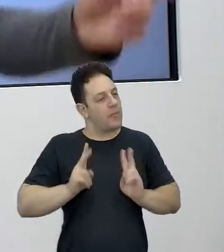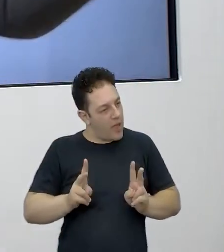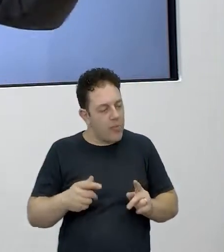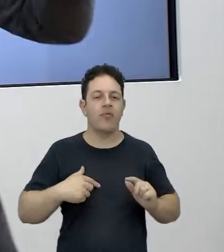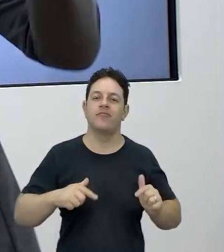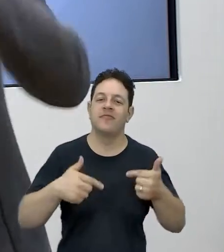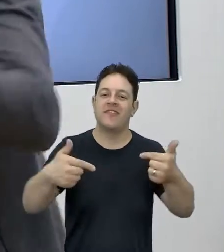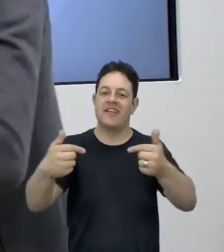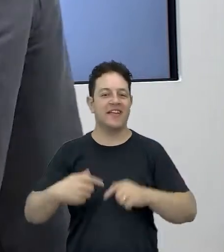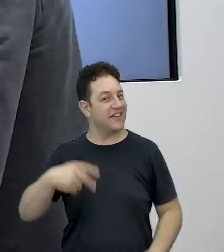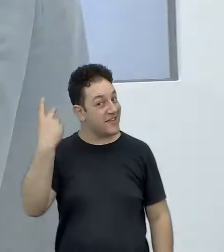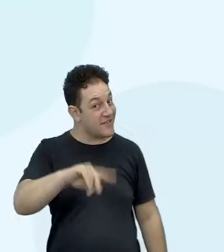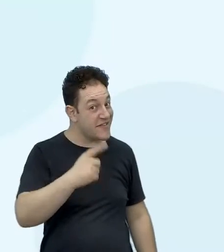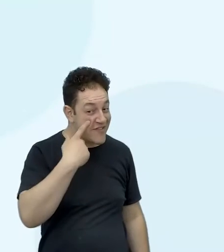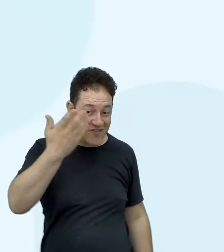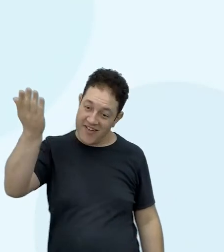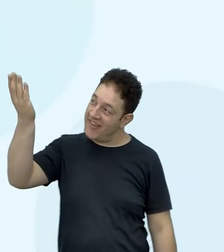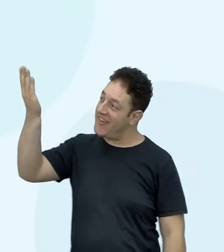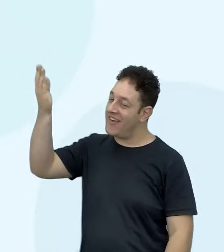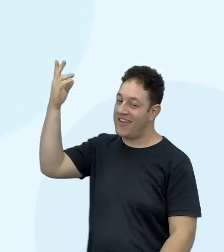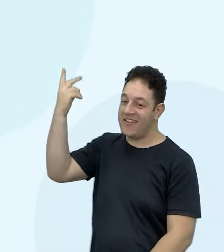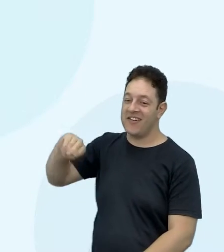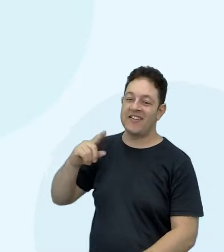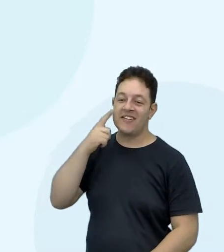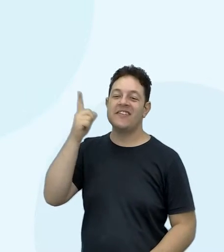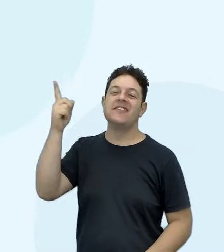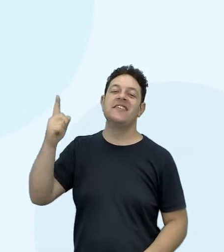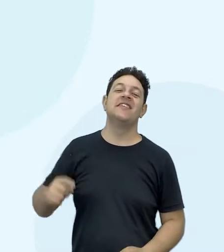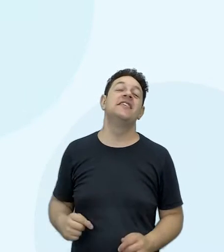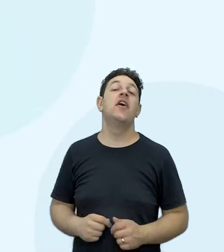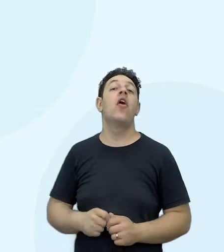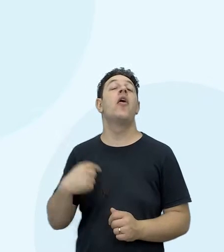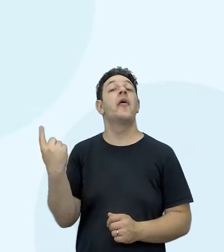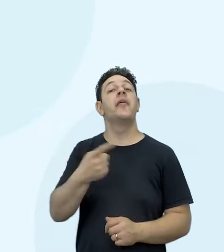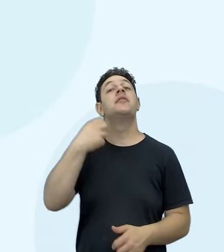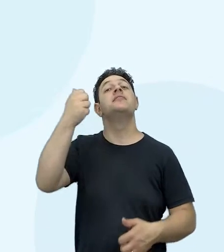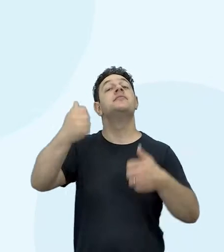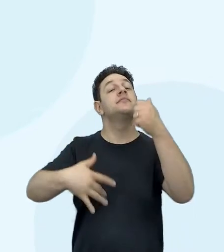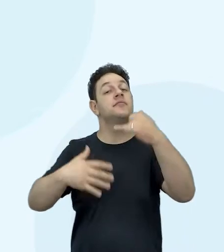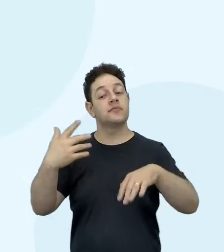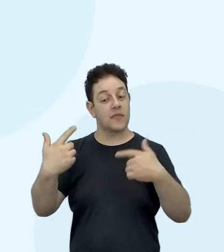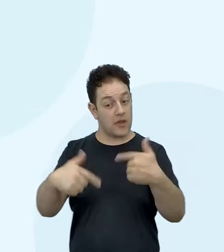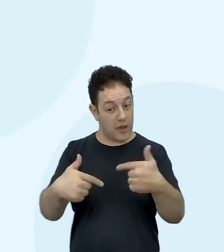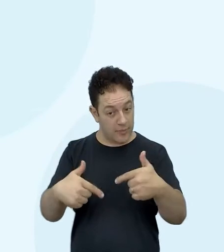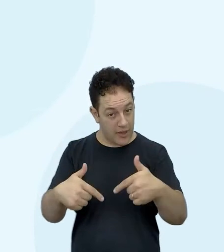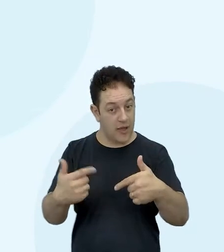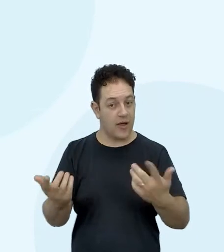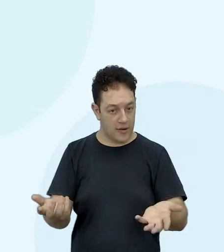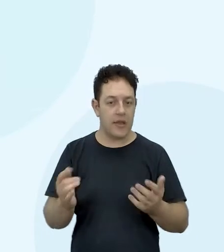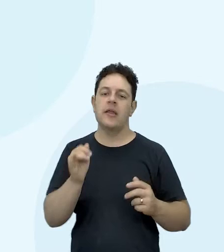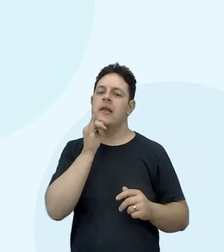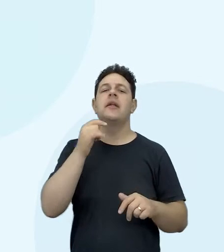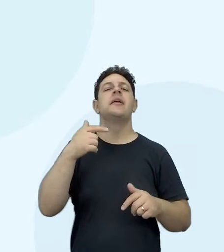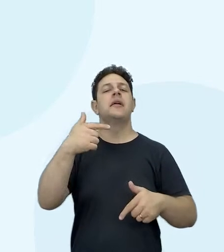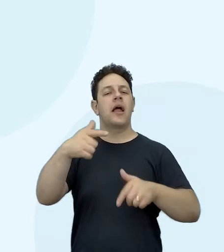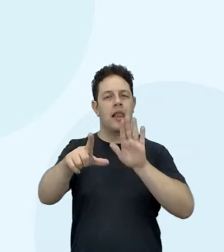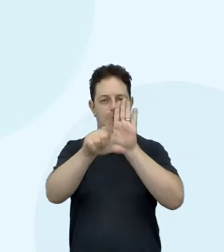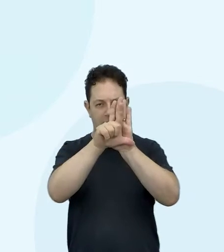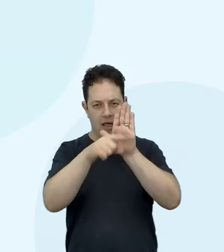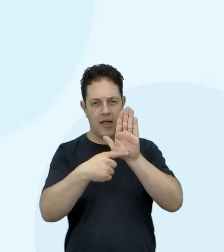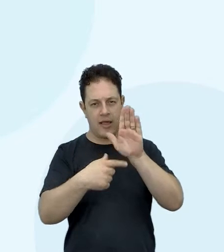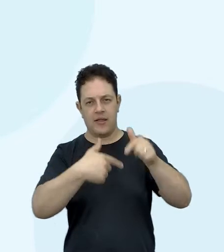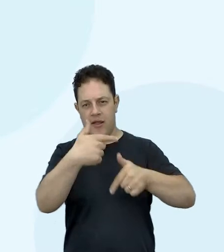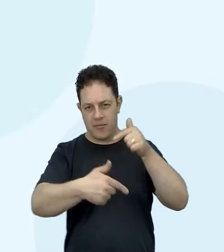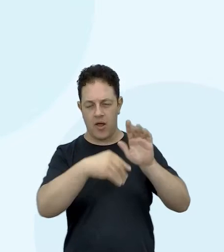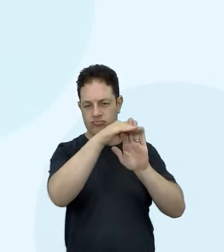Vamos voltar pro LED! Vamos voltar pro LED! Olha lá, a gente estava falando de trabalho, leis trabalhistas, a gente estava